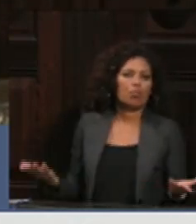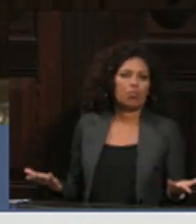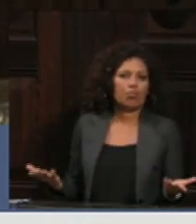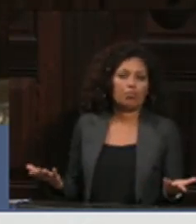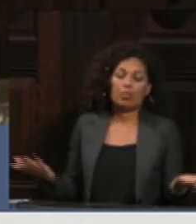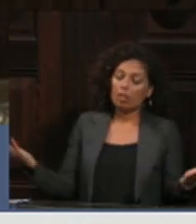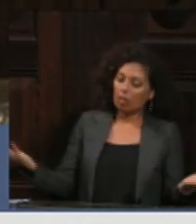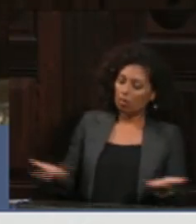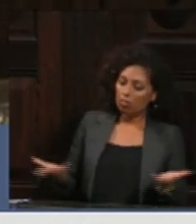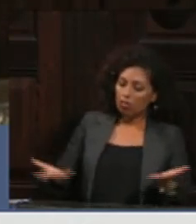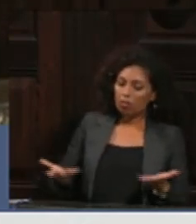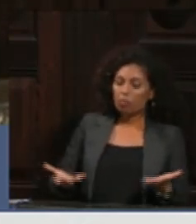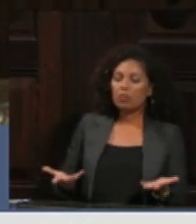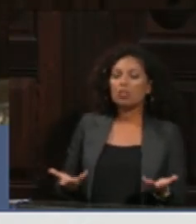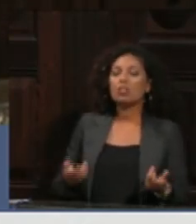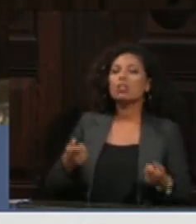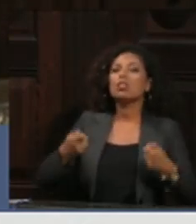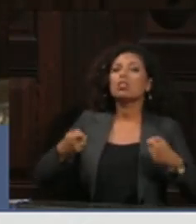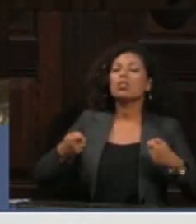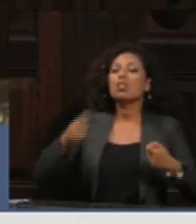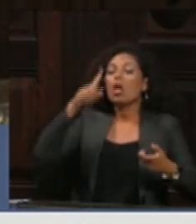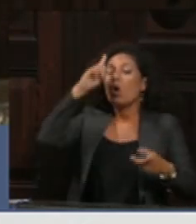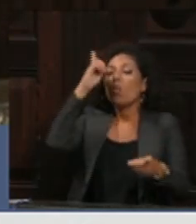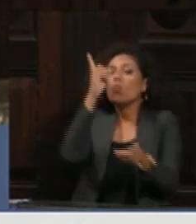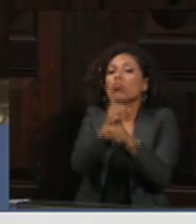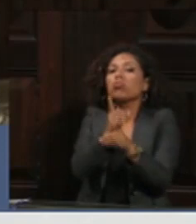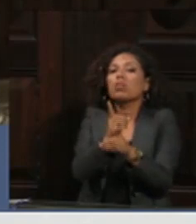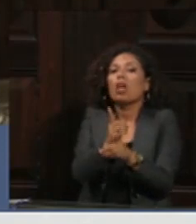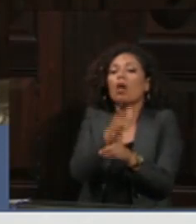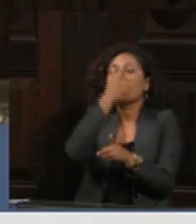quem são os mandantes,